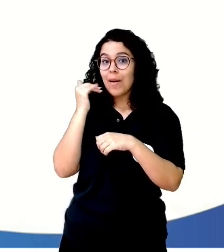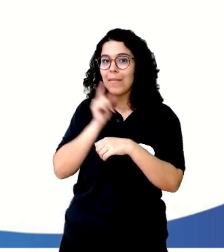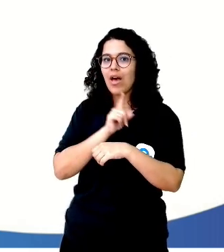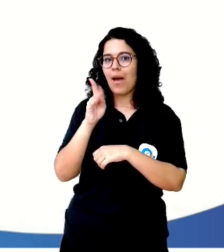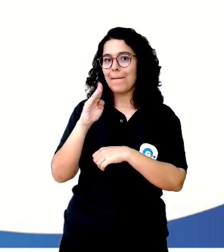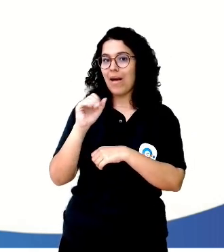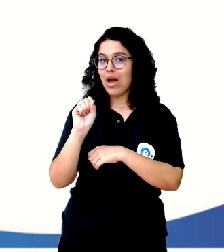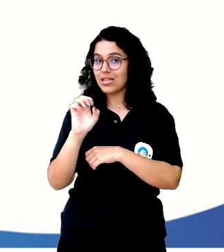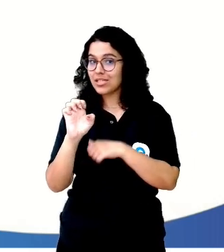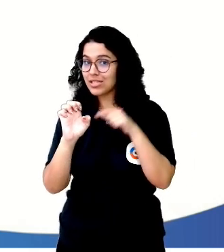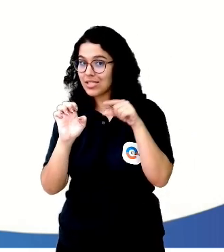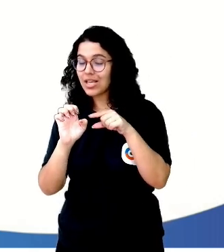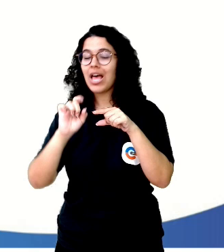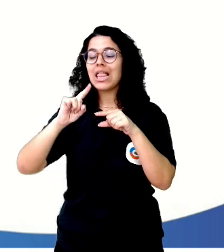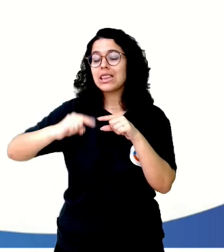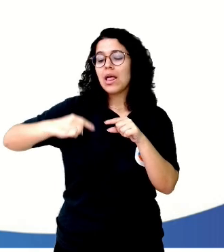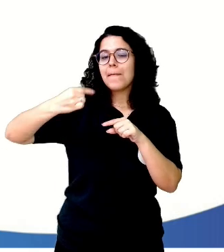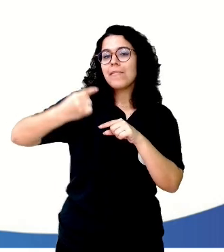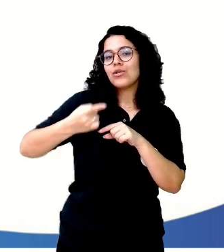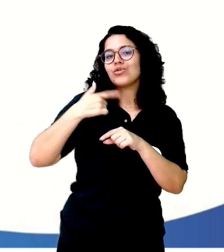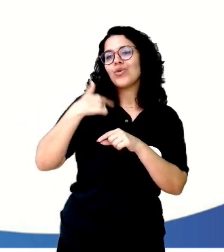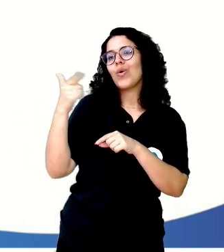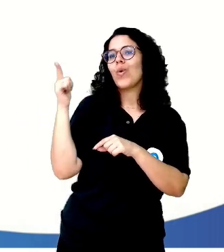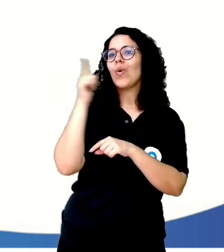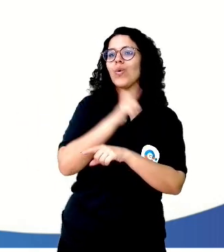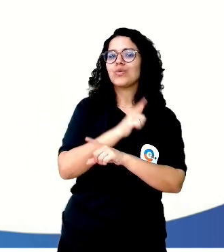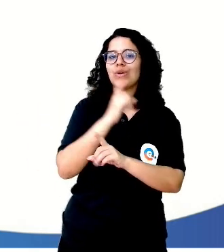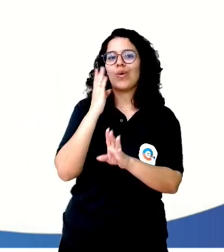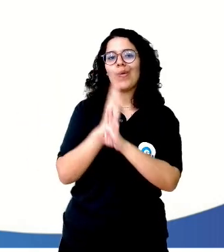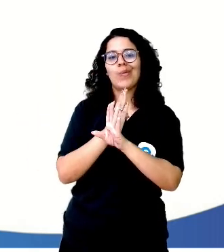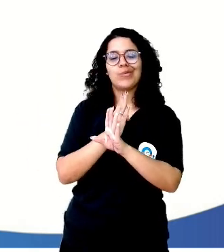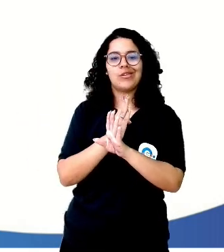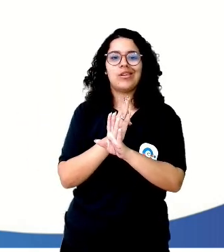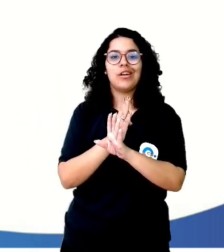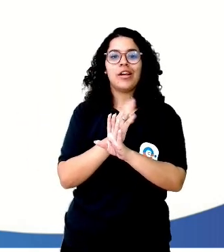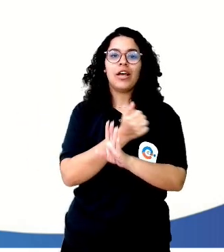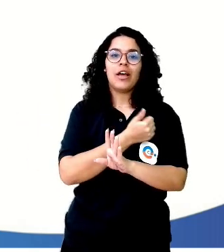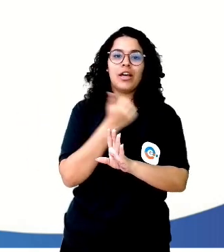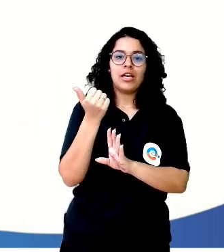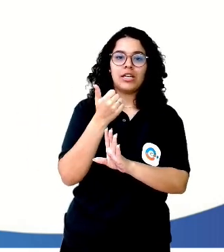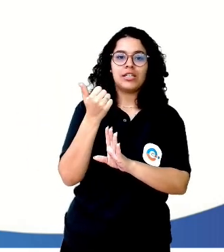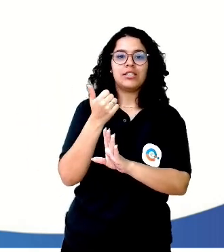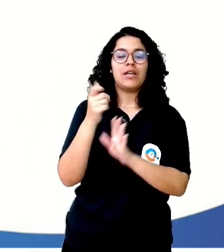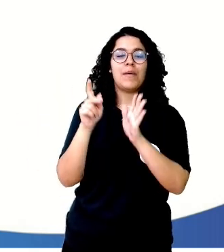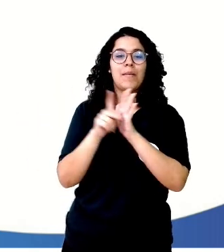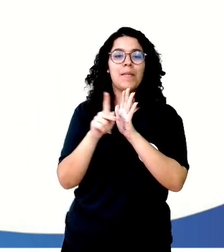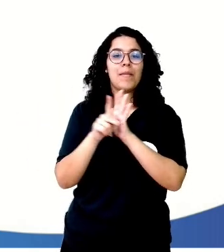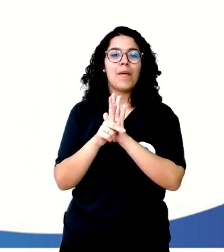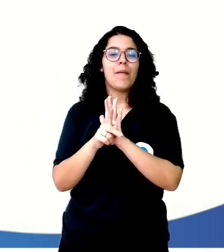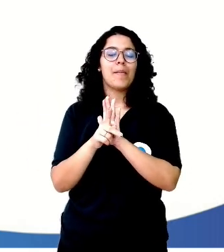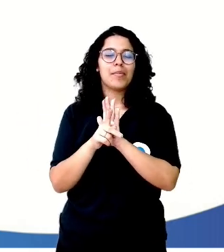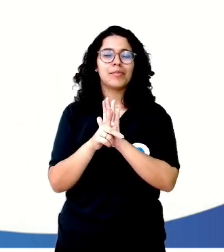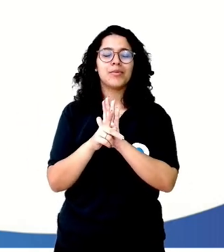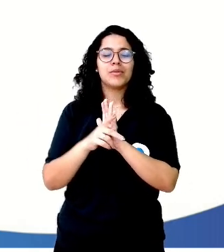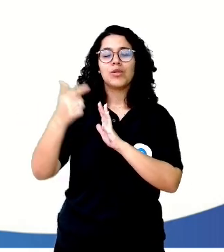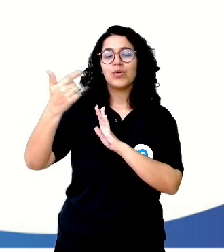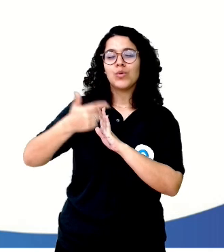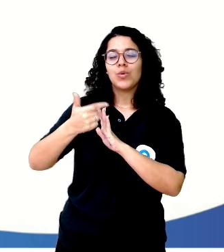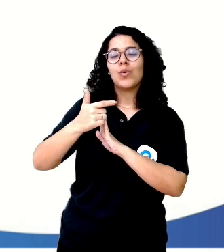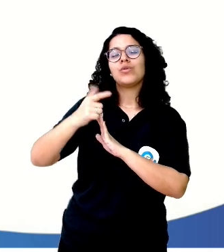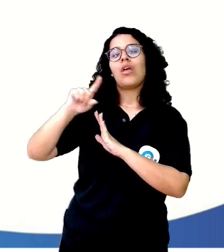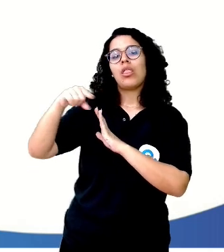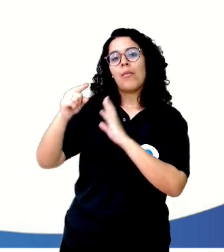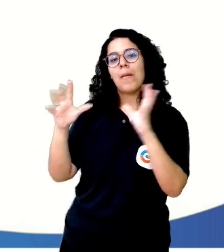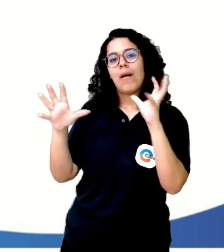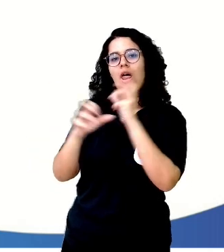1. Para encontrar ou descobrir a base do triângulo 2 e assim finalmente fazer o que ele quer. É